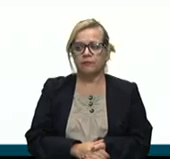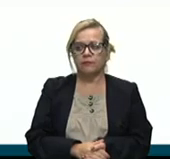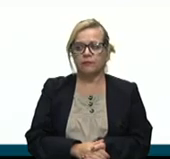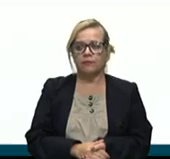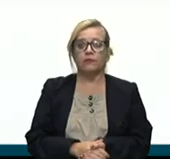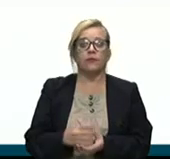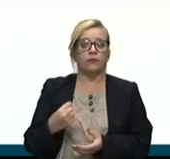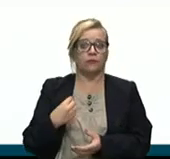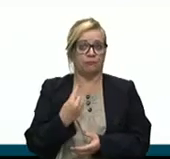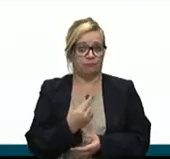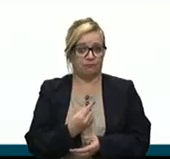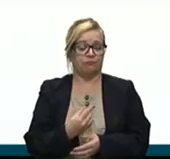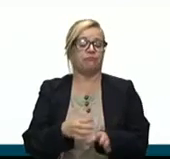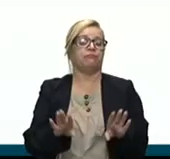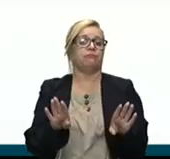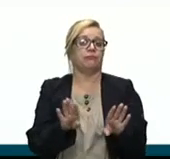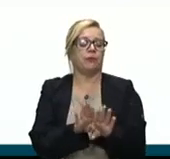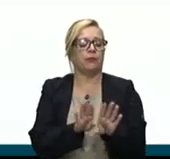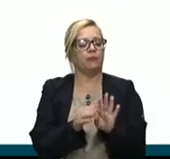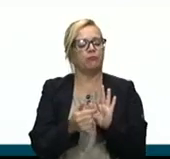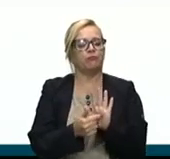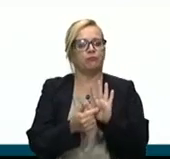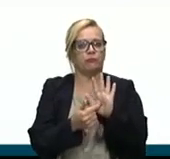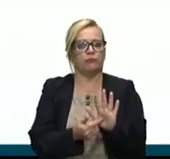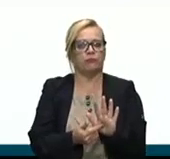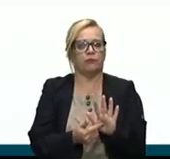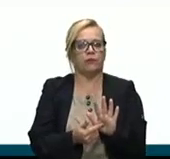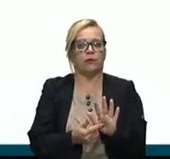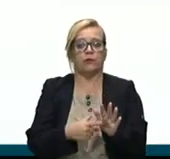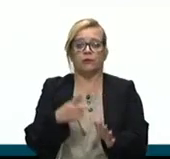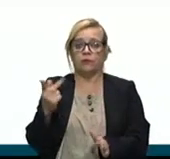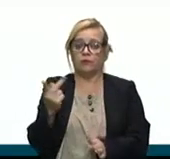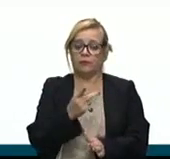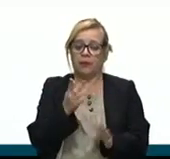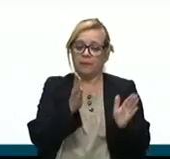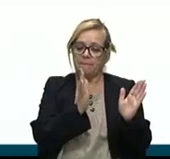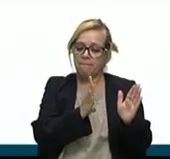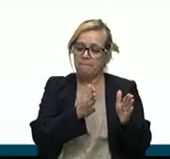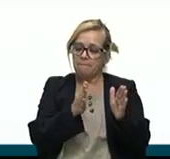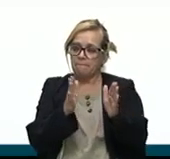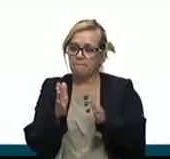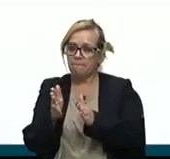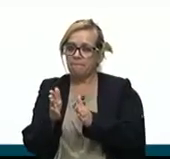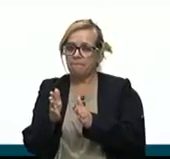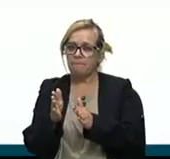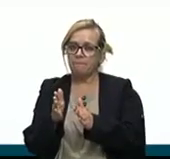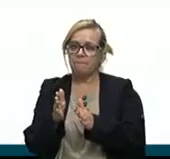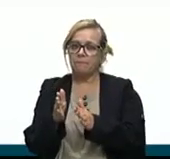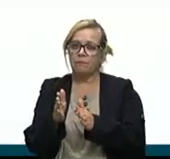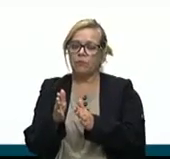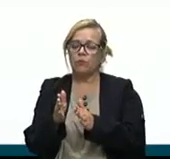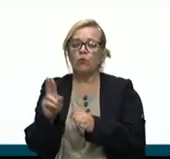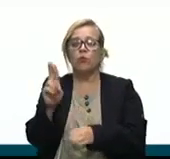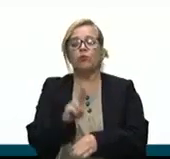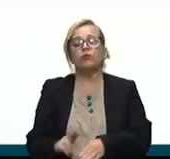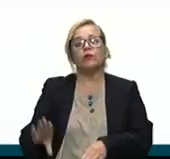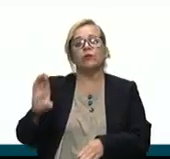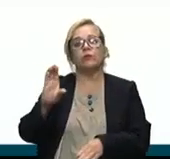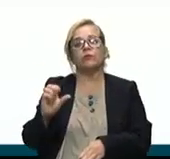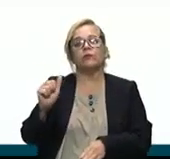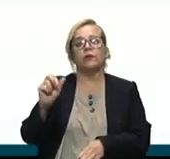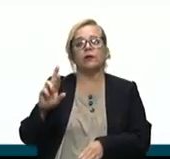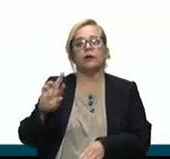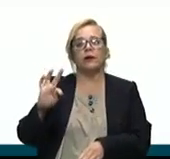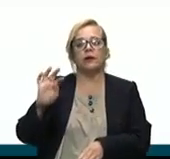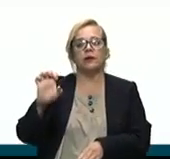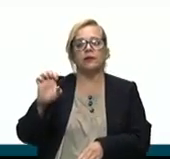E nós podemos ainda representar esses pares ordenados no plano cartesiano. Então, no